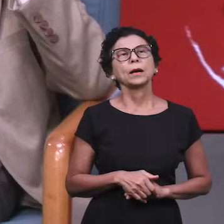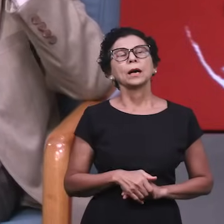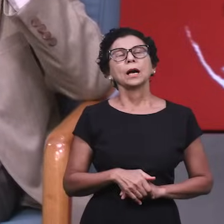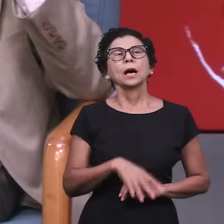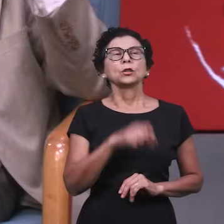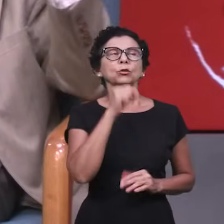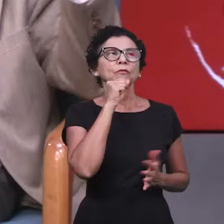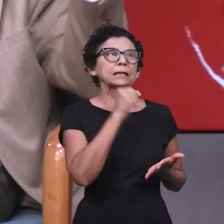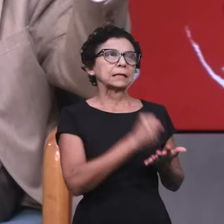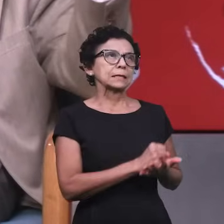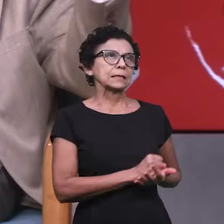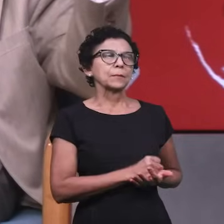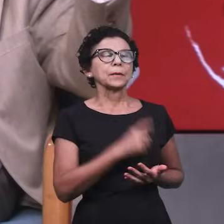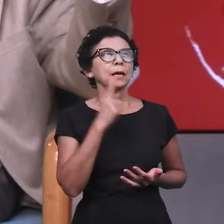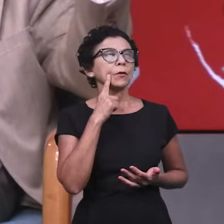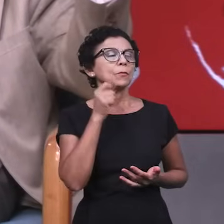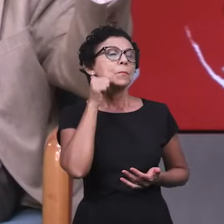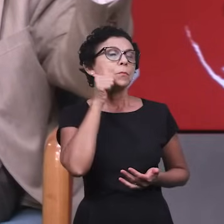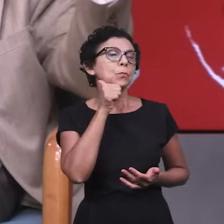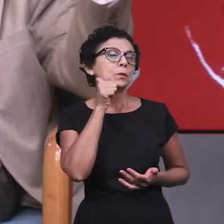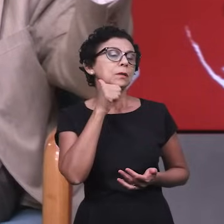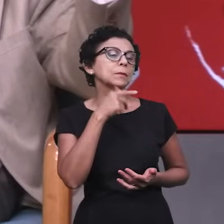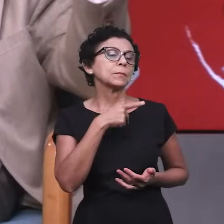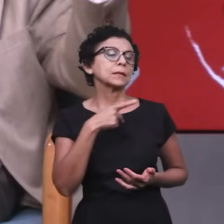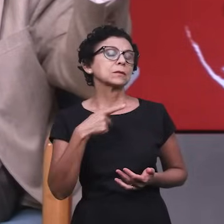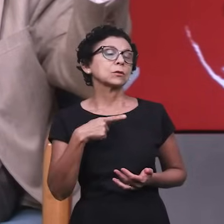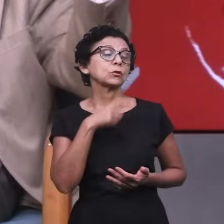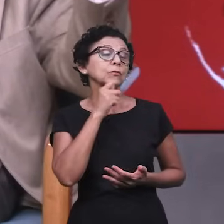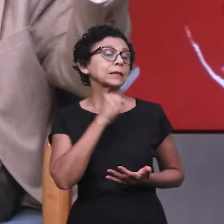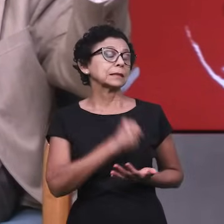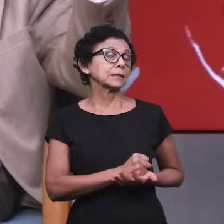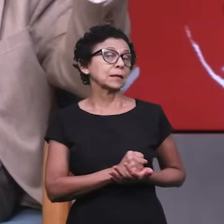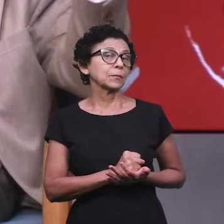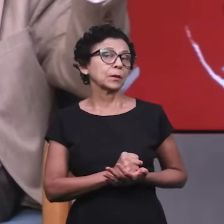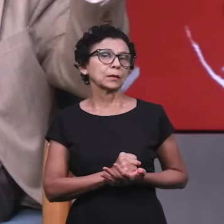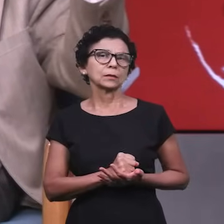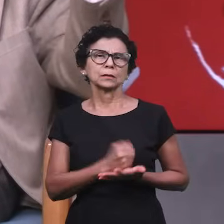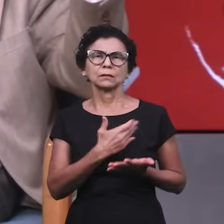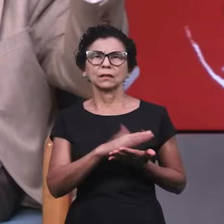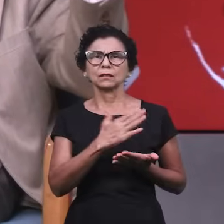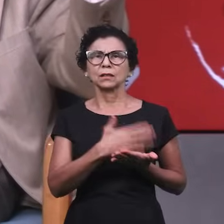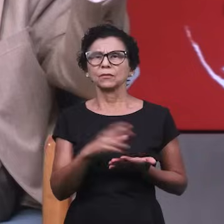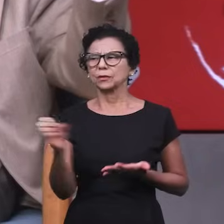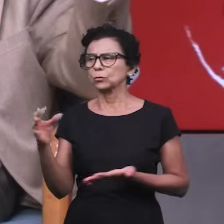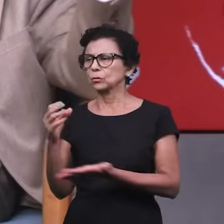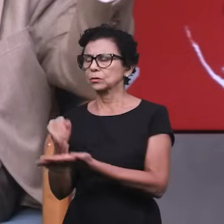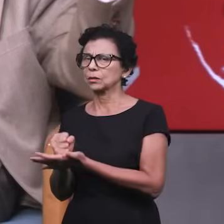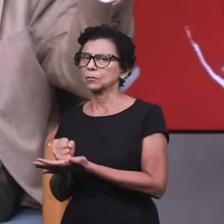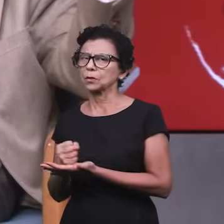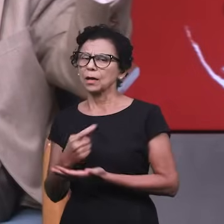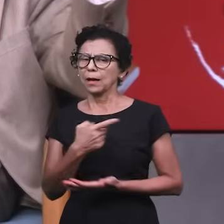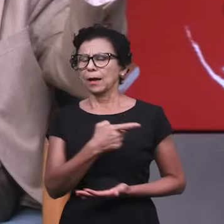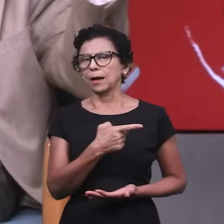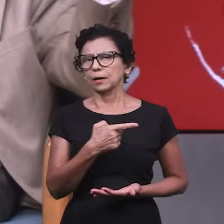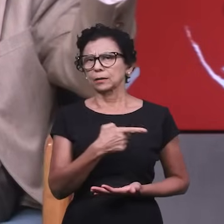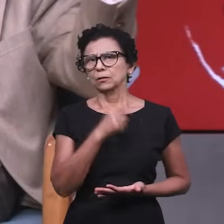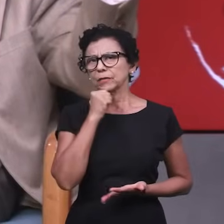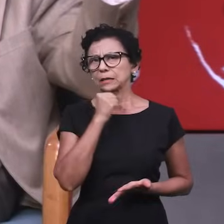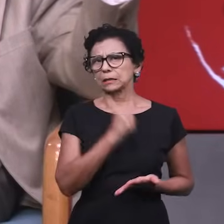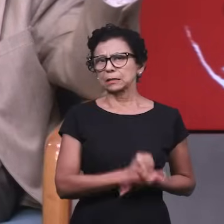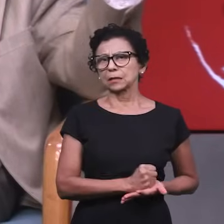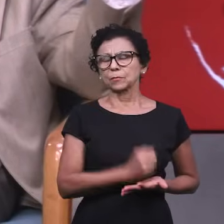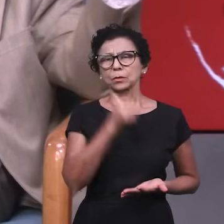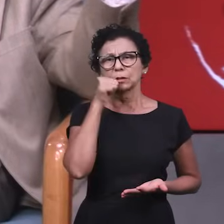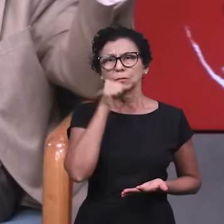no Velho Testamento. Pastora no Velho Testamento. O Velho Testamento não tem nada a ver com o Novo Testamento. Pastor lá no Velho Testamento era